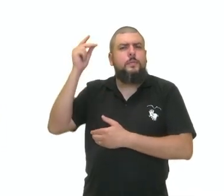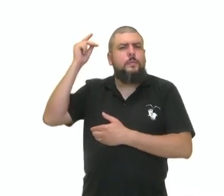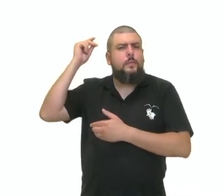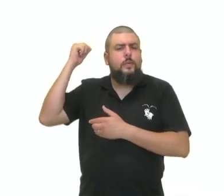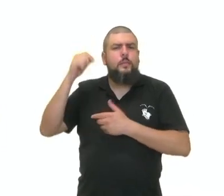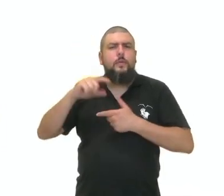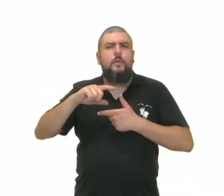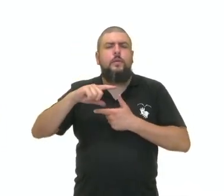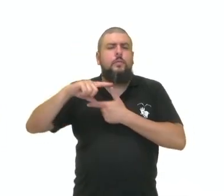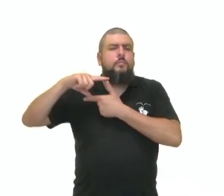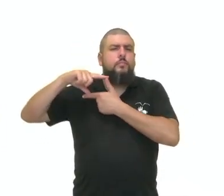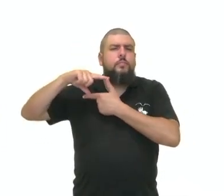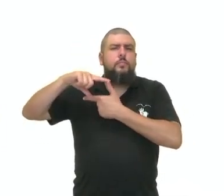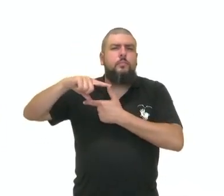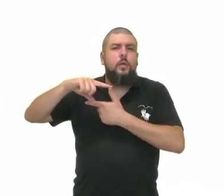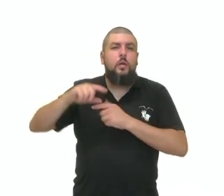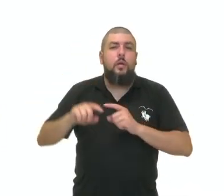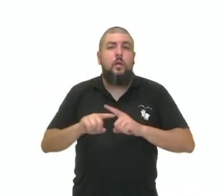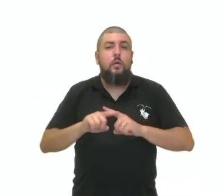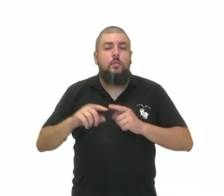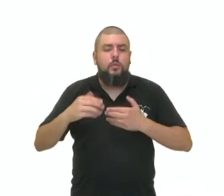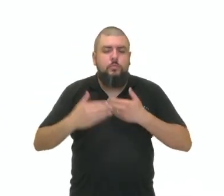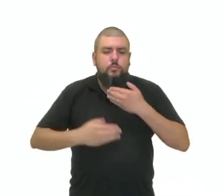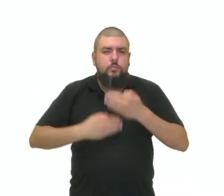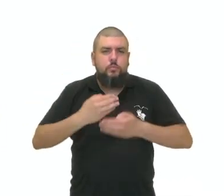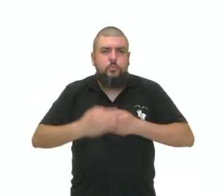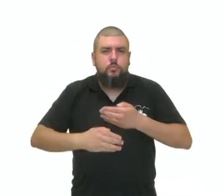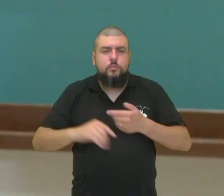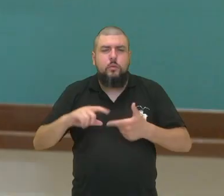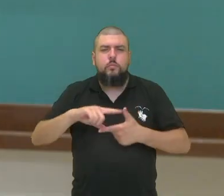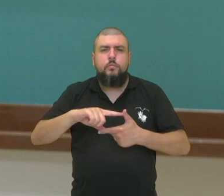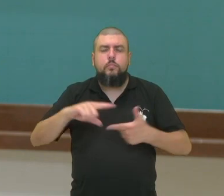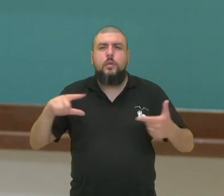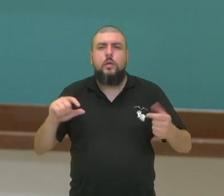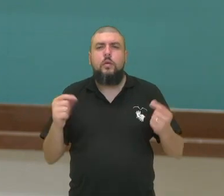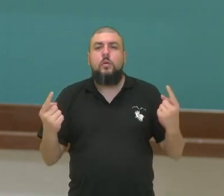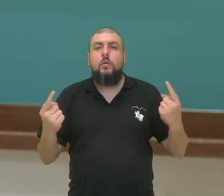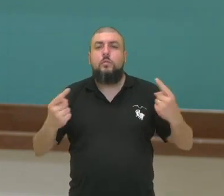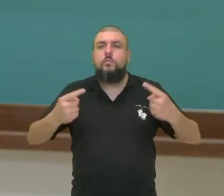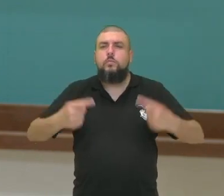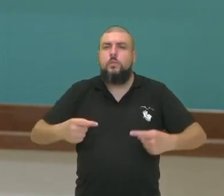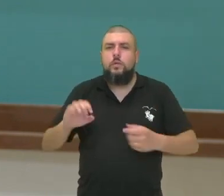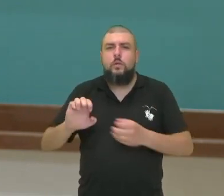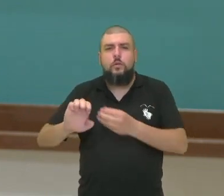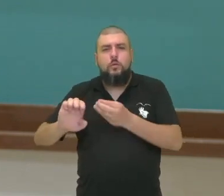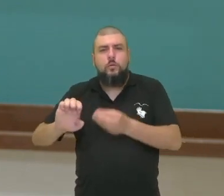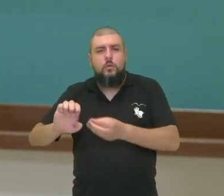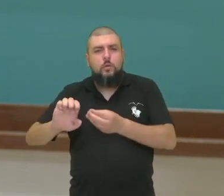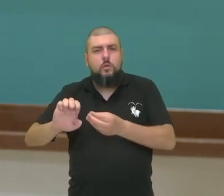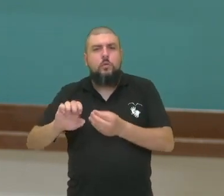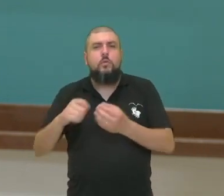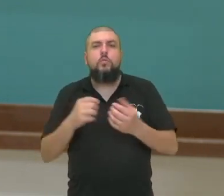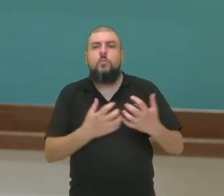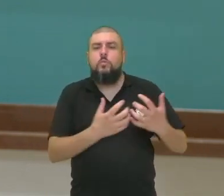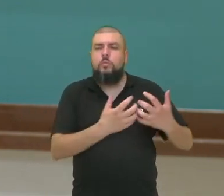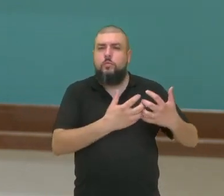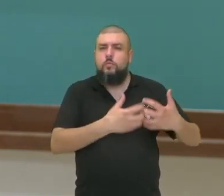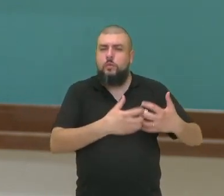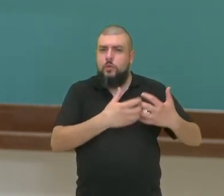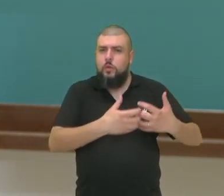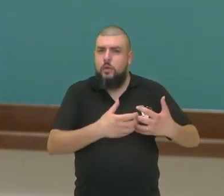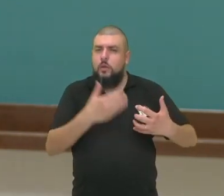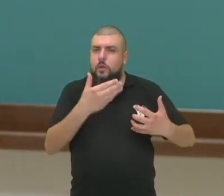se consolidam, opondo-se então ao racionalismo, que vai ter como principal representante o